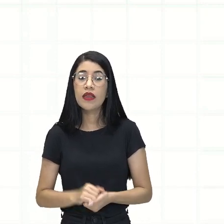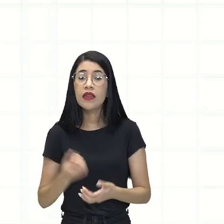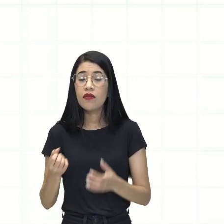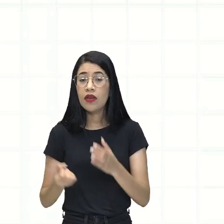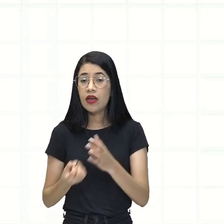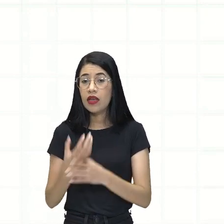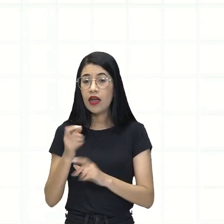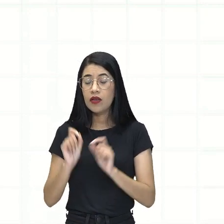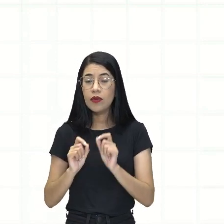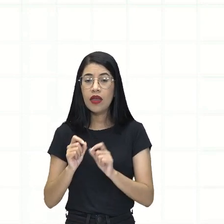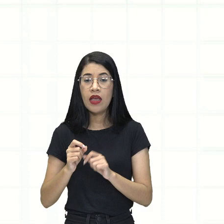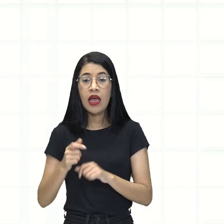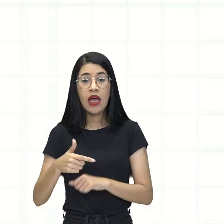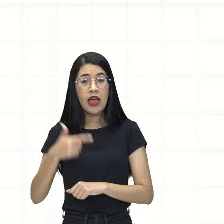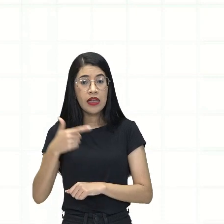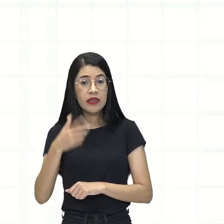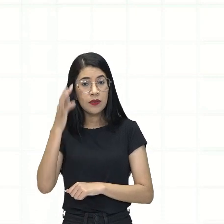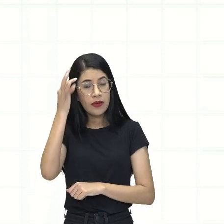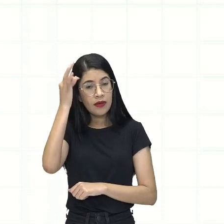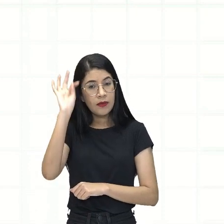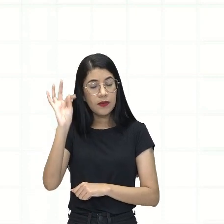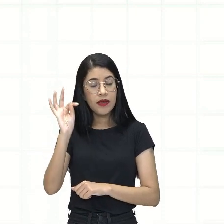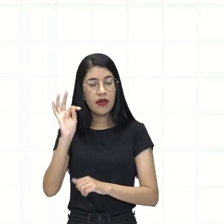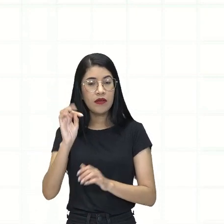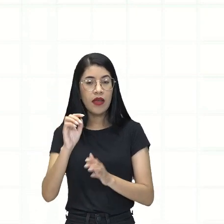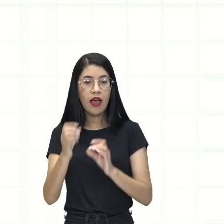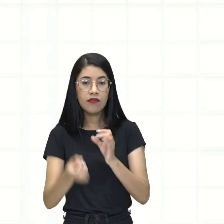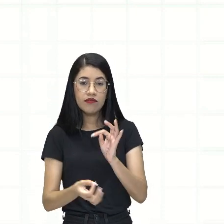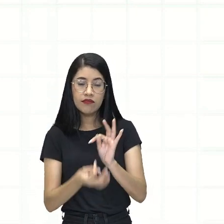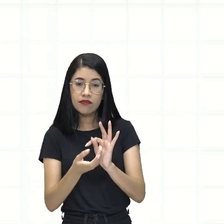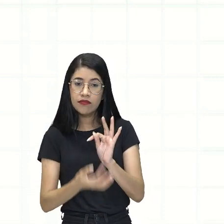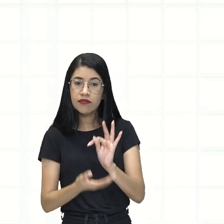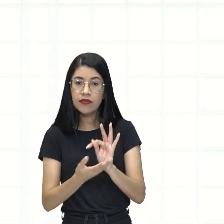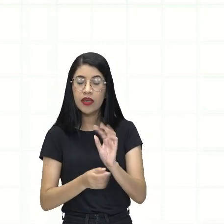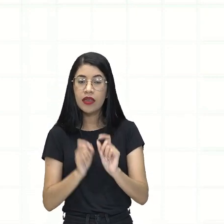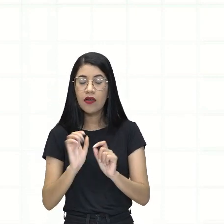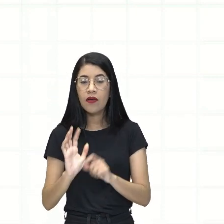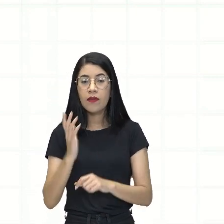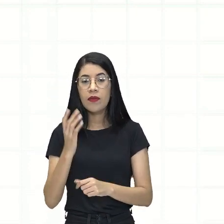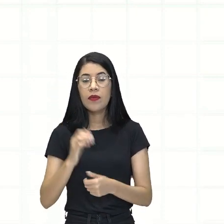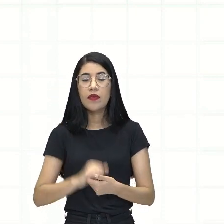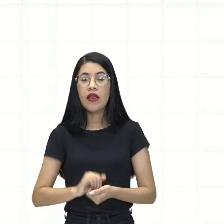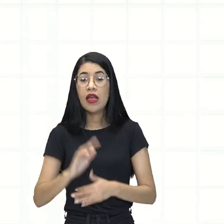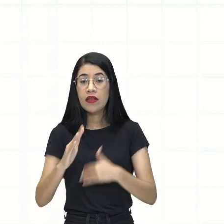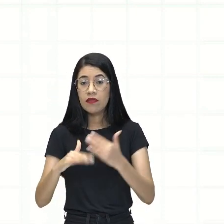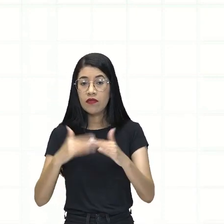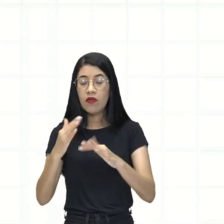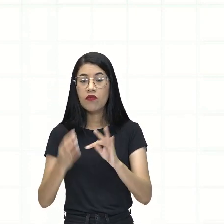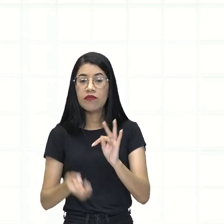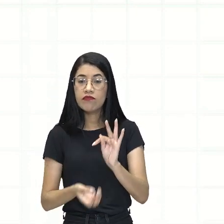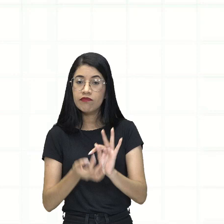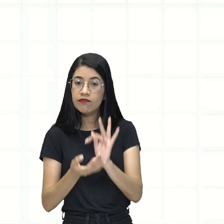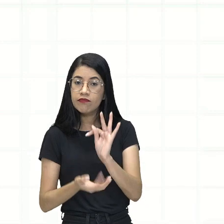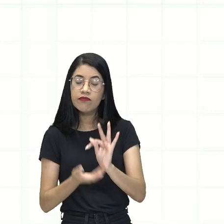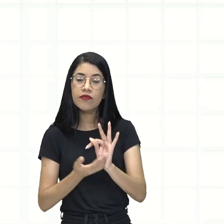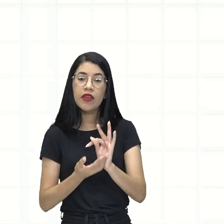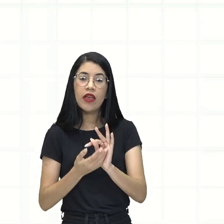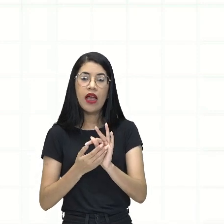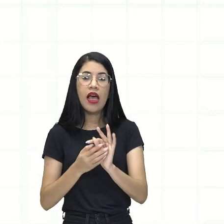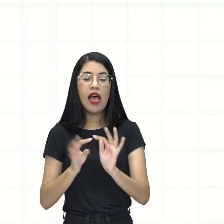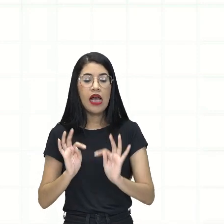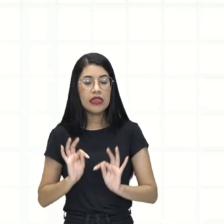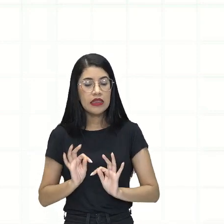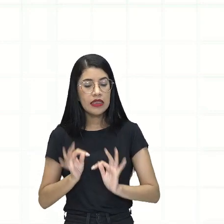da segunda lei da termodinâmica. O desenvolvimento da termodinâmica causou importantes avanços